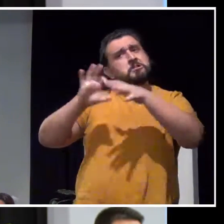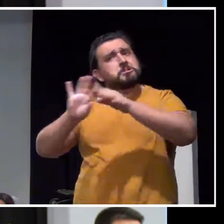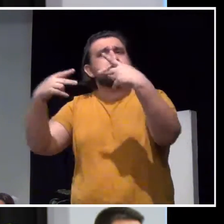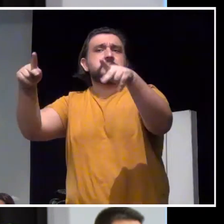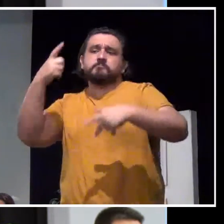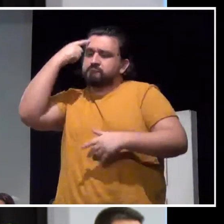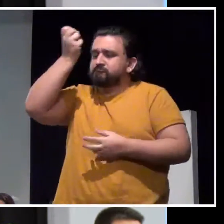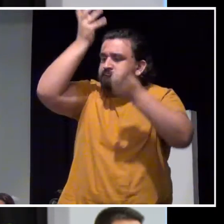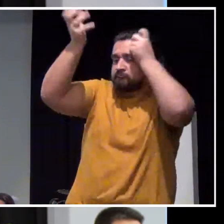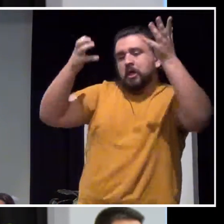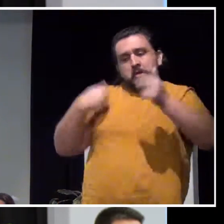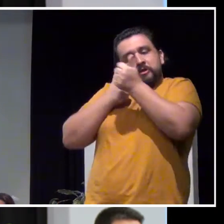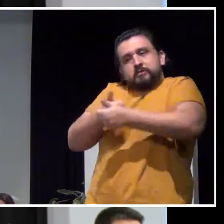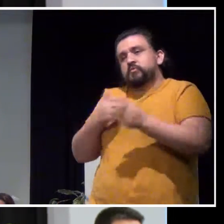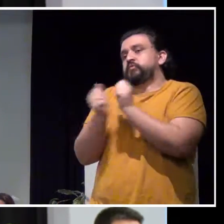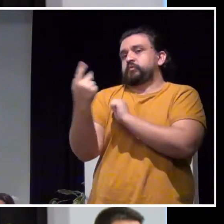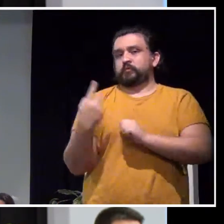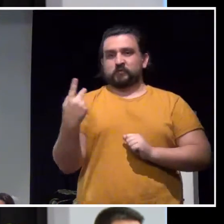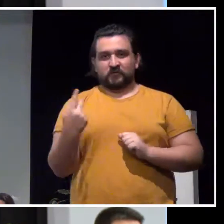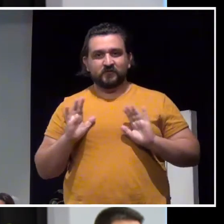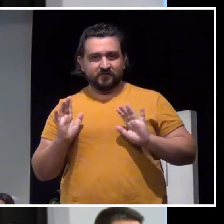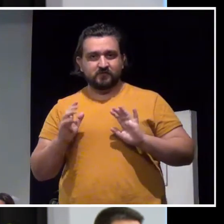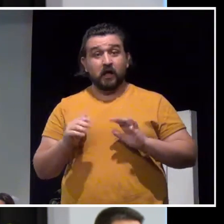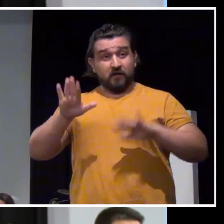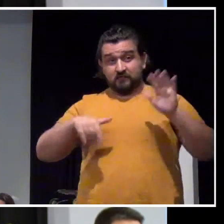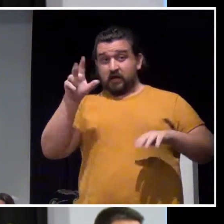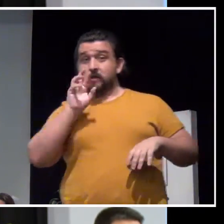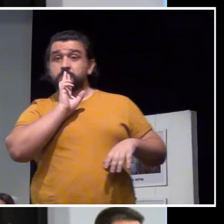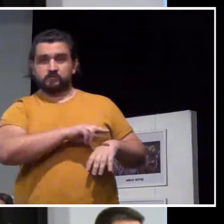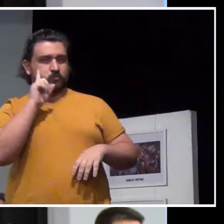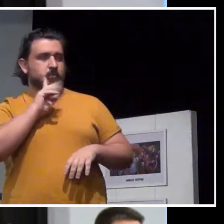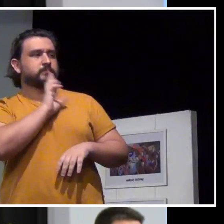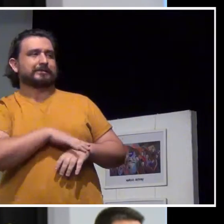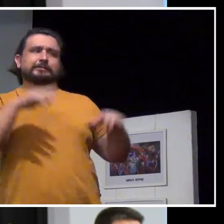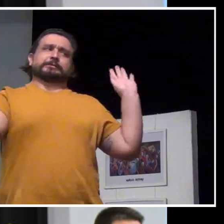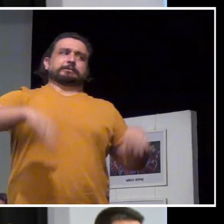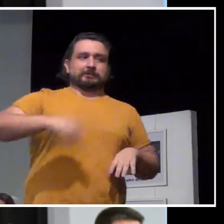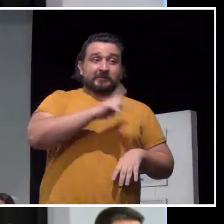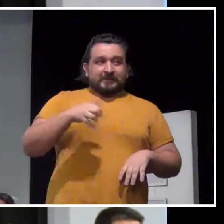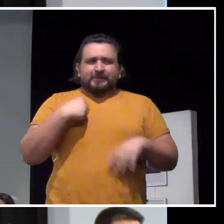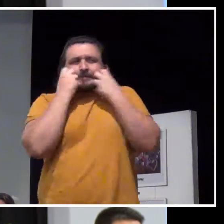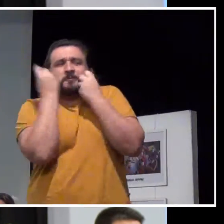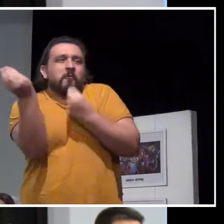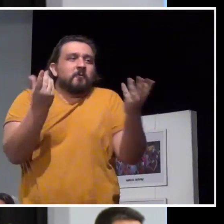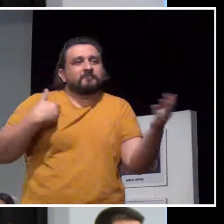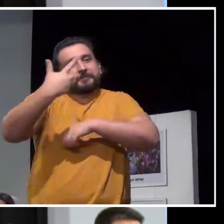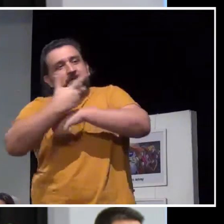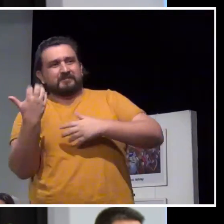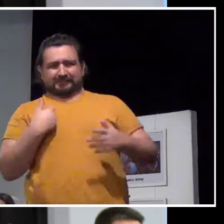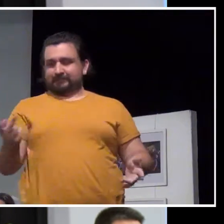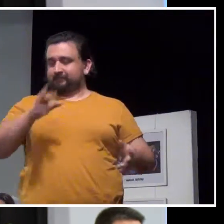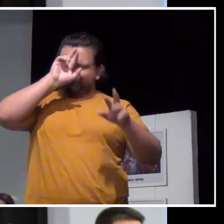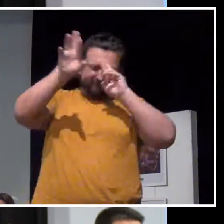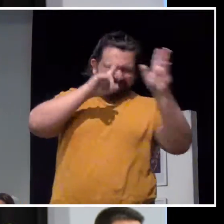você pode liberar a sua criação, que eu vou fazer o rascunho. Aí ele fala, o aluno, ai,